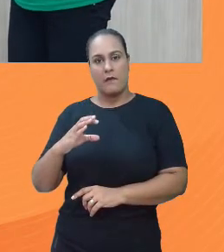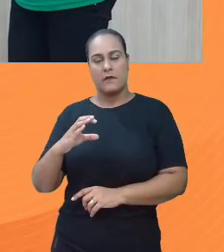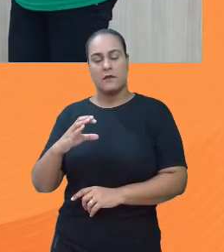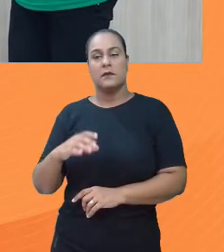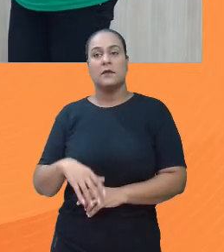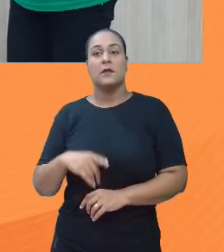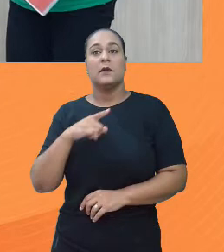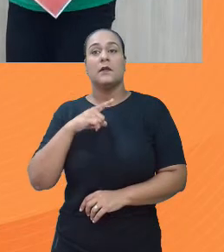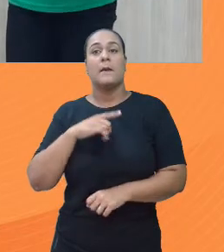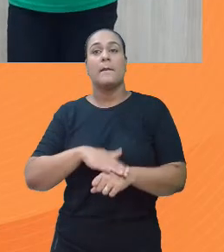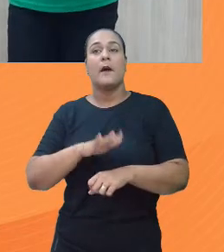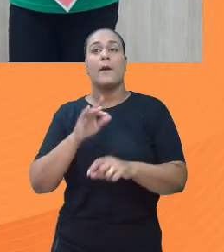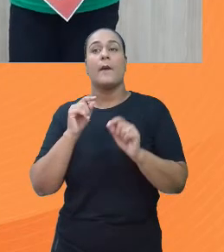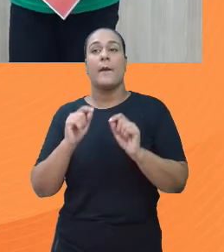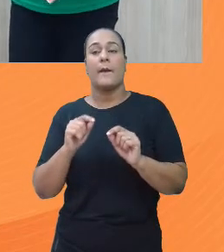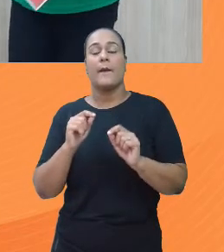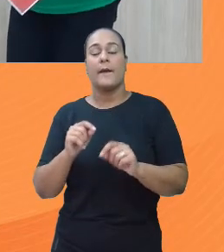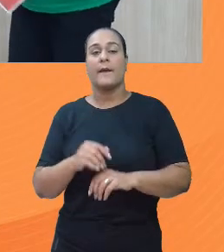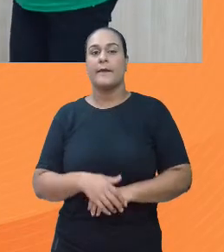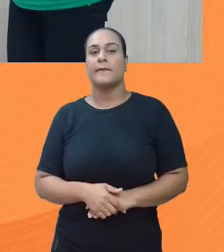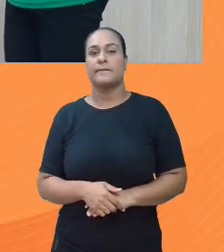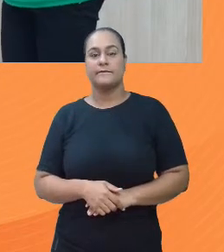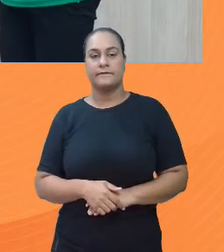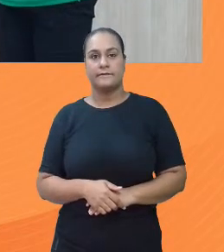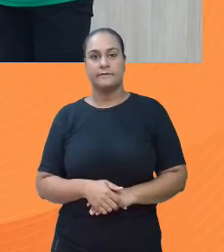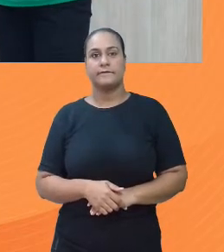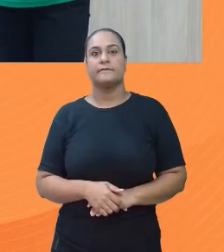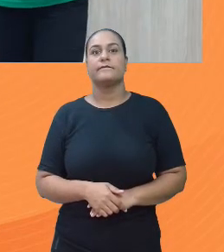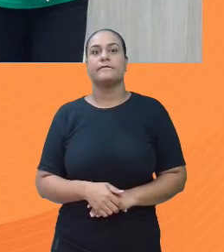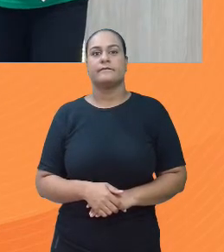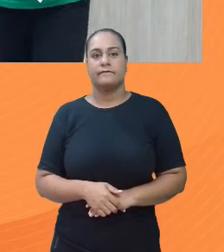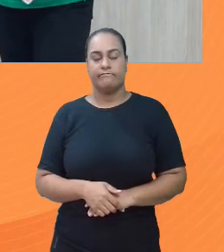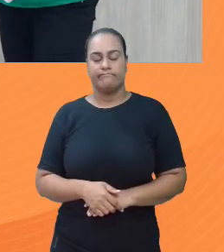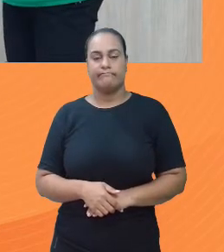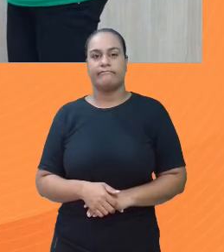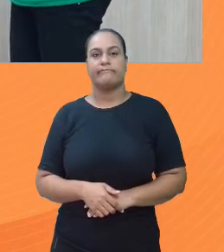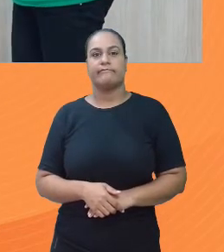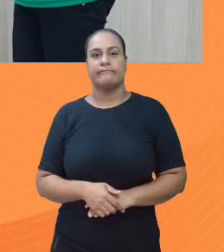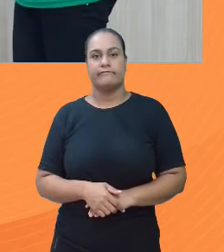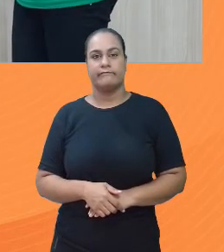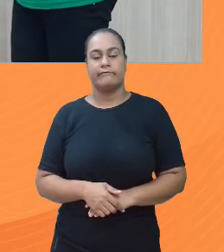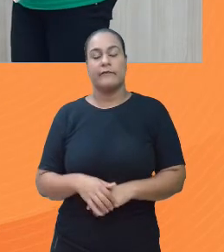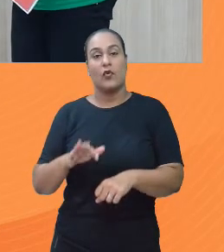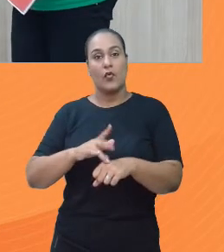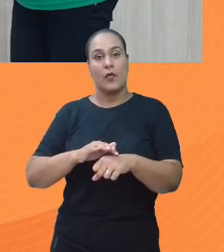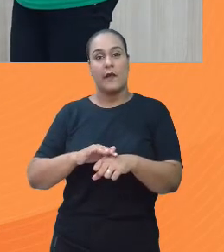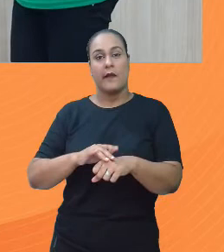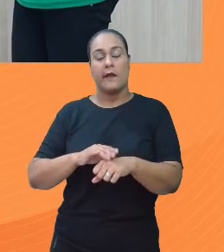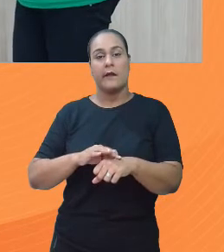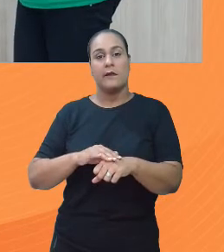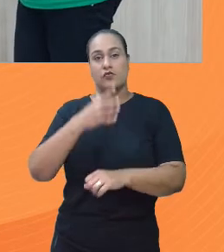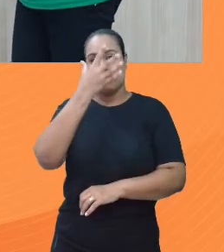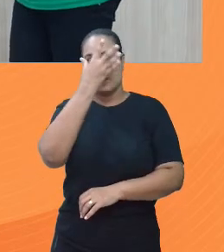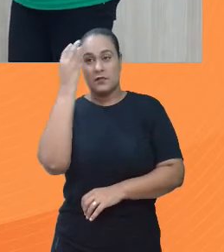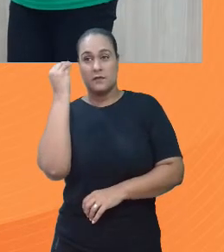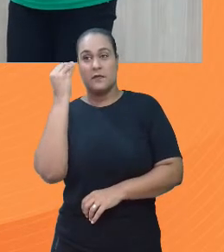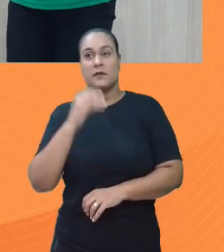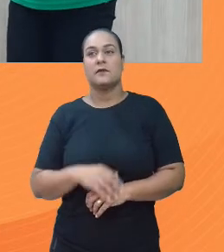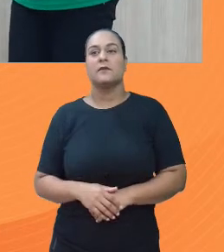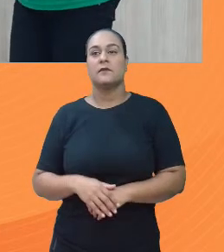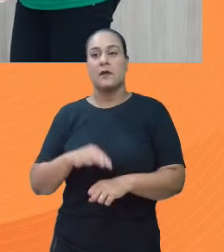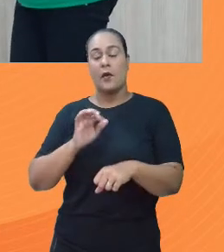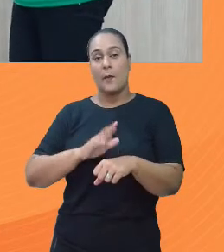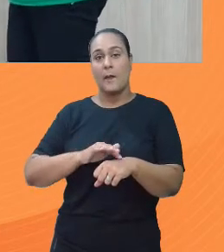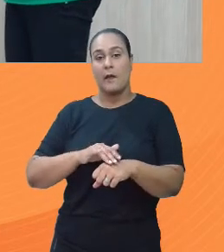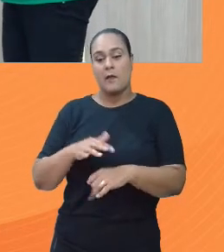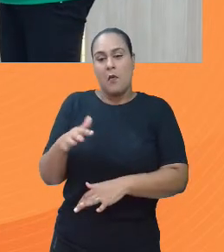nós temos mais? Nós agora vamos falar, né, de doenças degenerativas. E aí o mal de Alzheimer, a esclerose, o mal